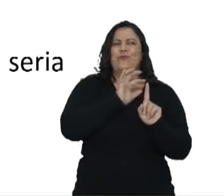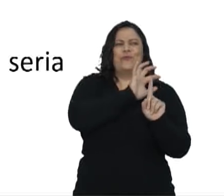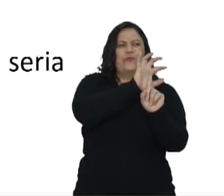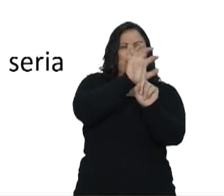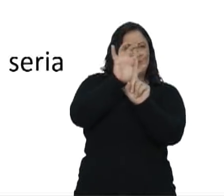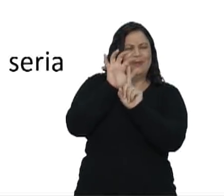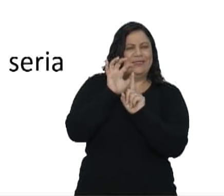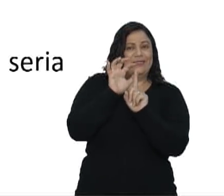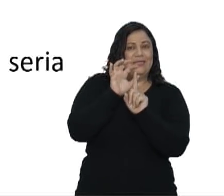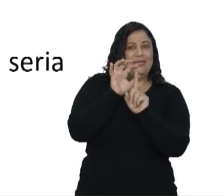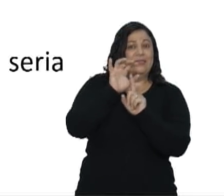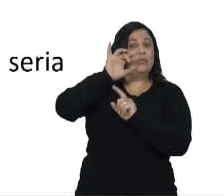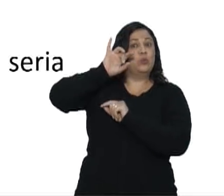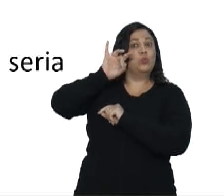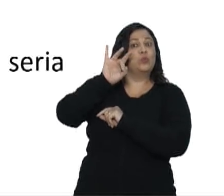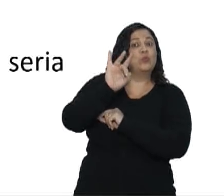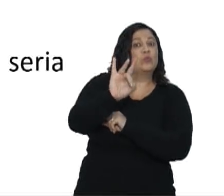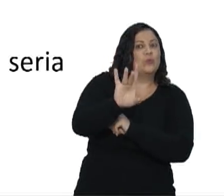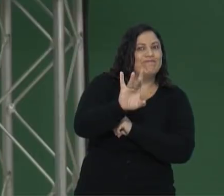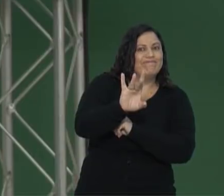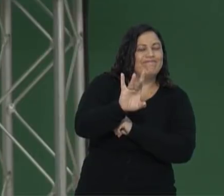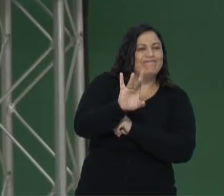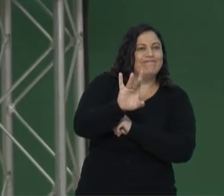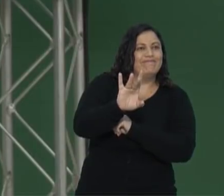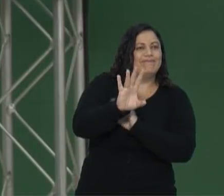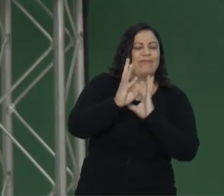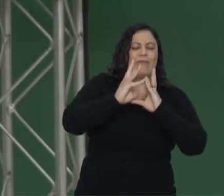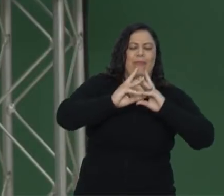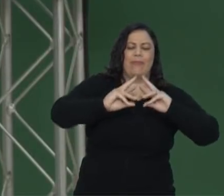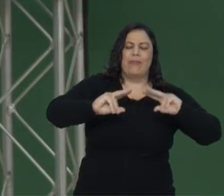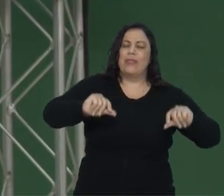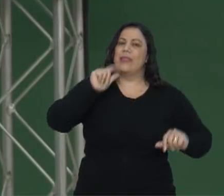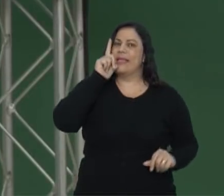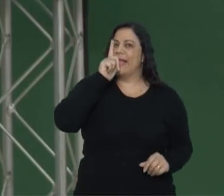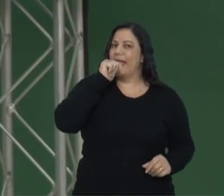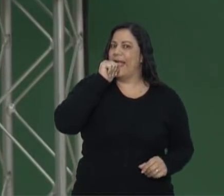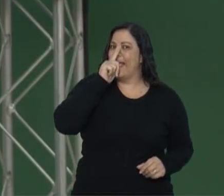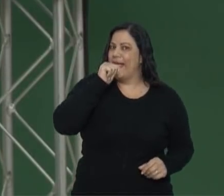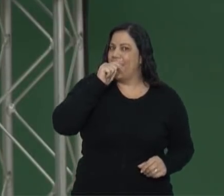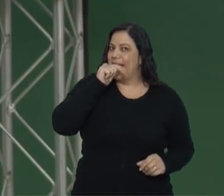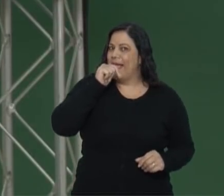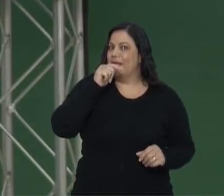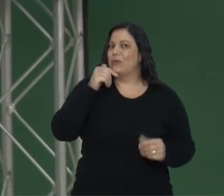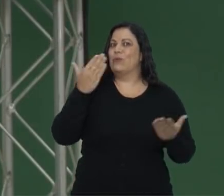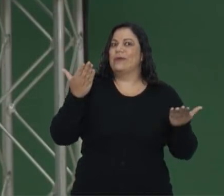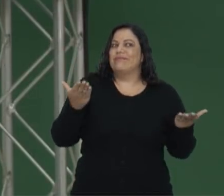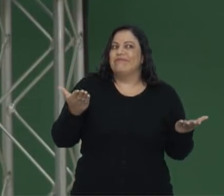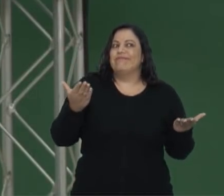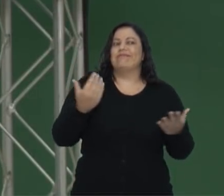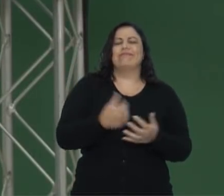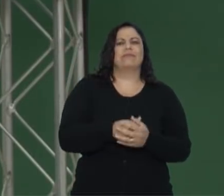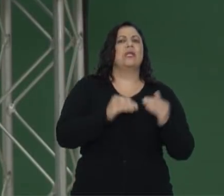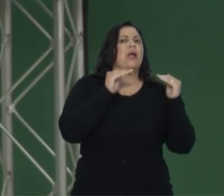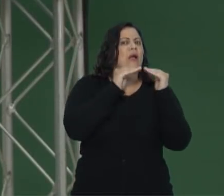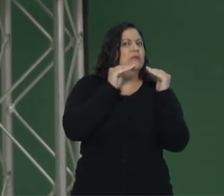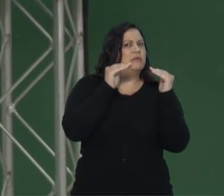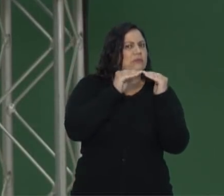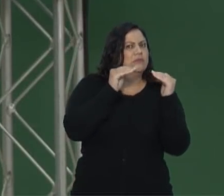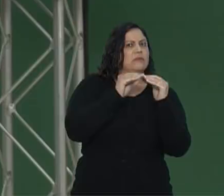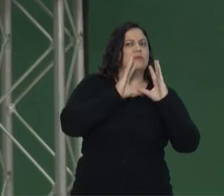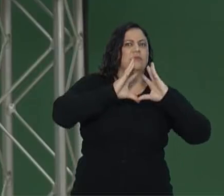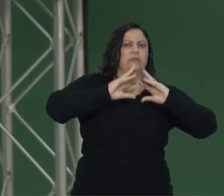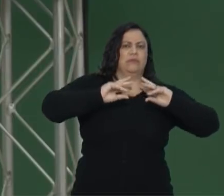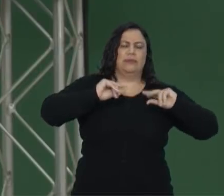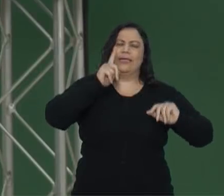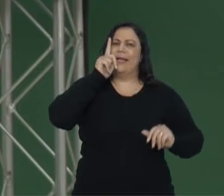ó, exclusivamente, pela umidade e presença, ausência de oxigênio. Concordo que a